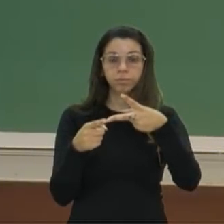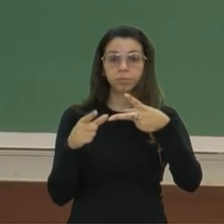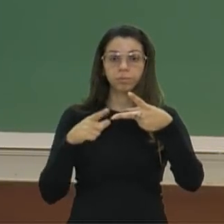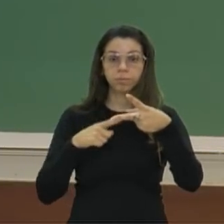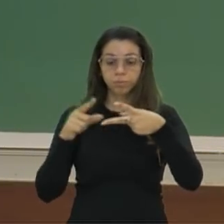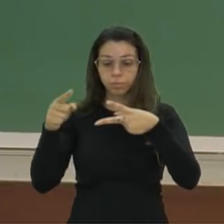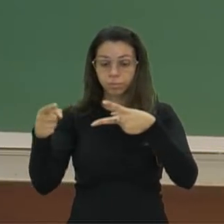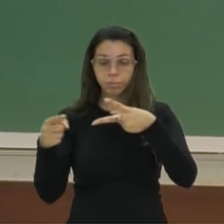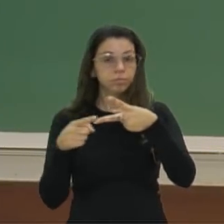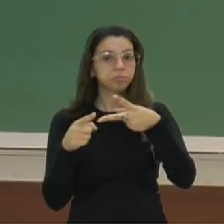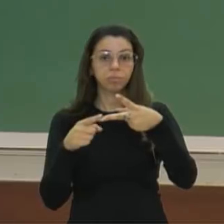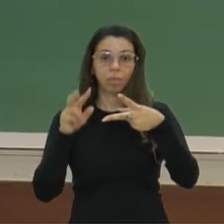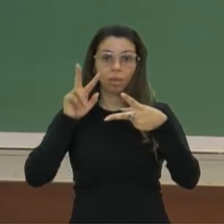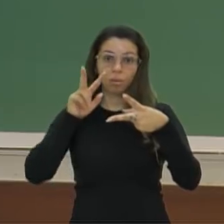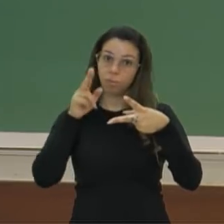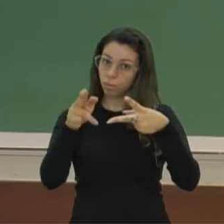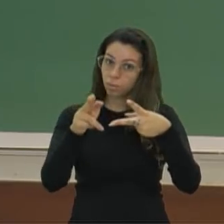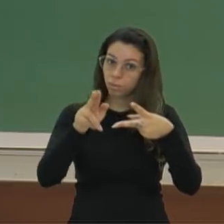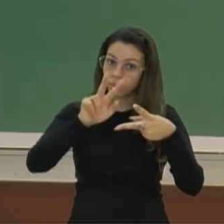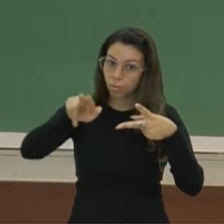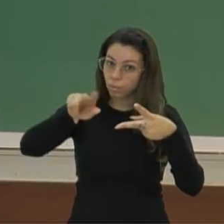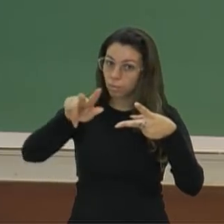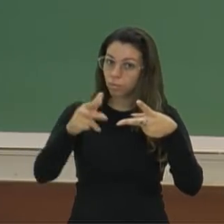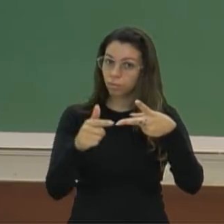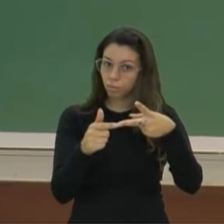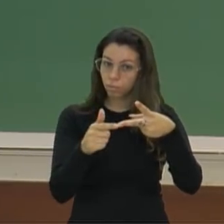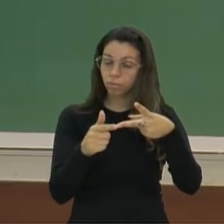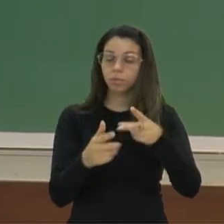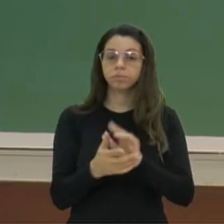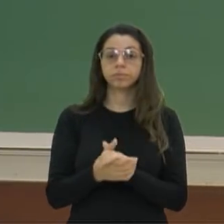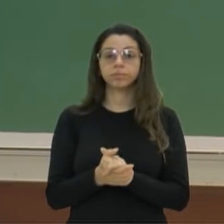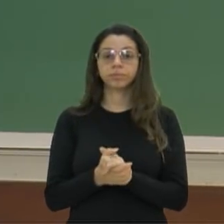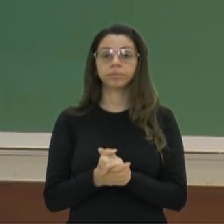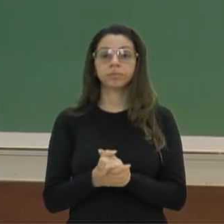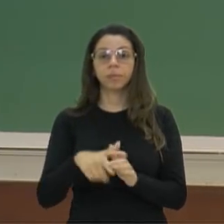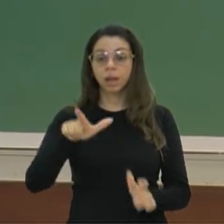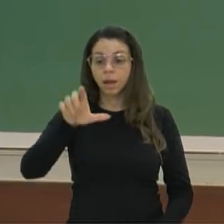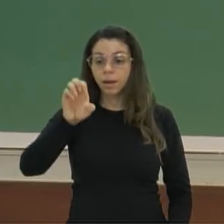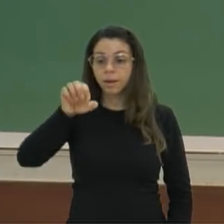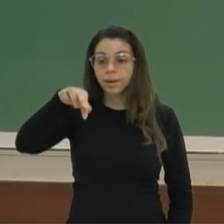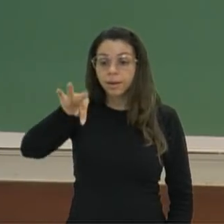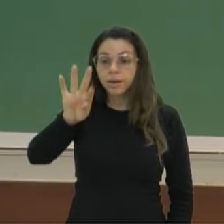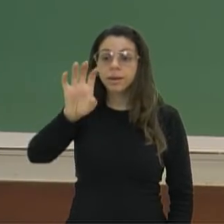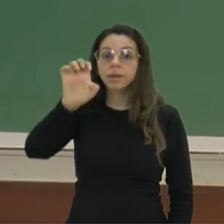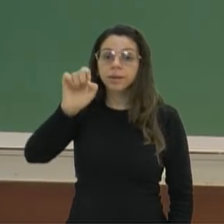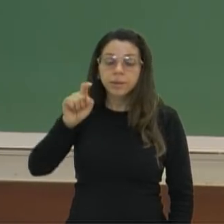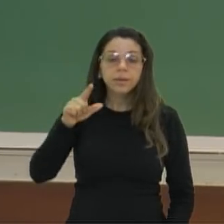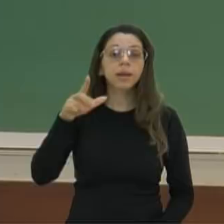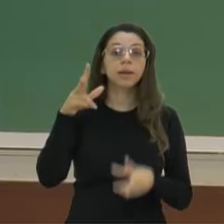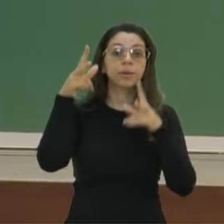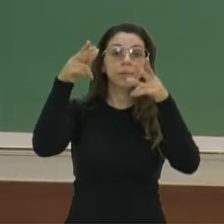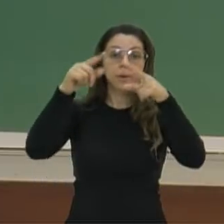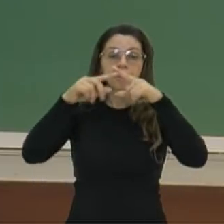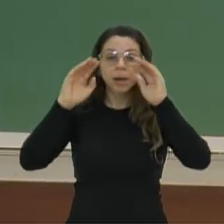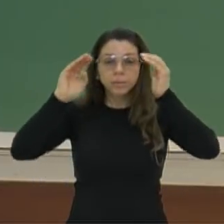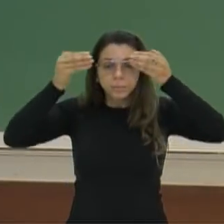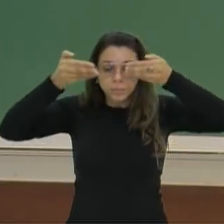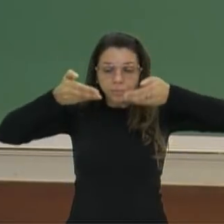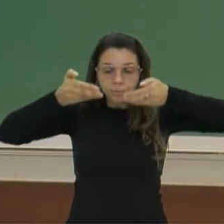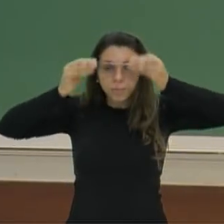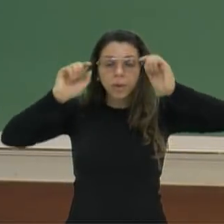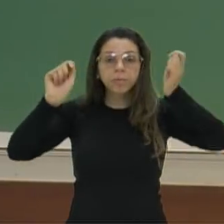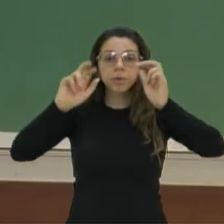tem hipermetropia. A lente é a mesma, só que ela vai ter mais curvatura, porque ela também tem que